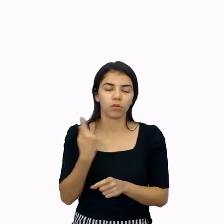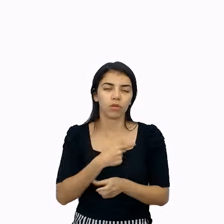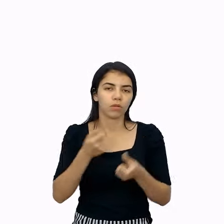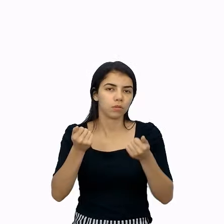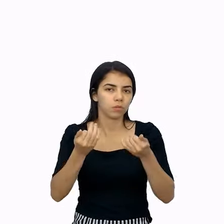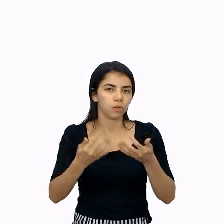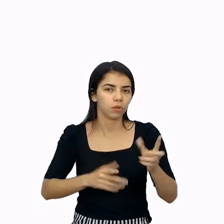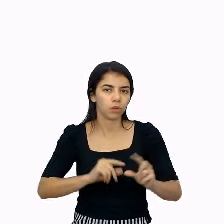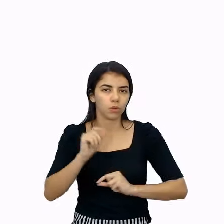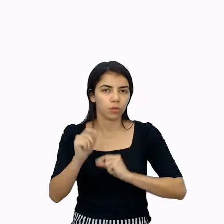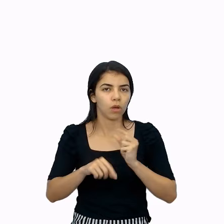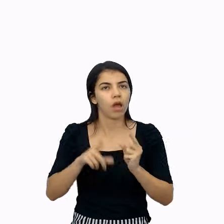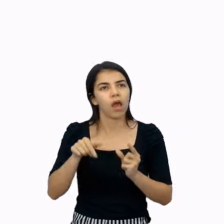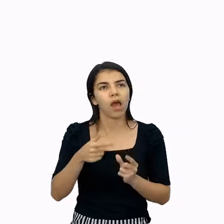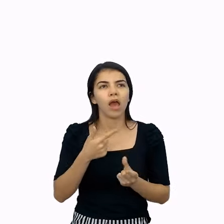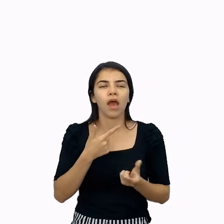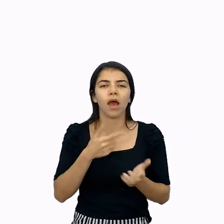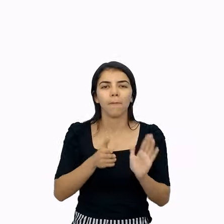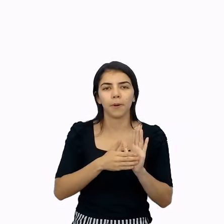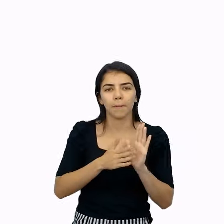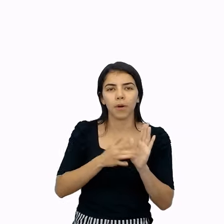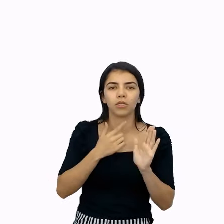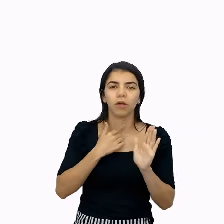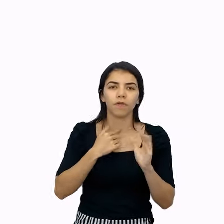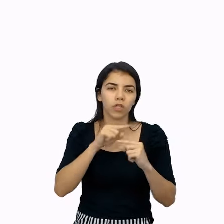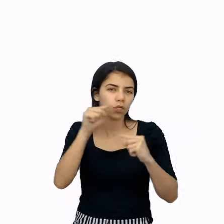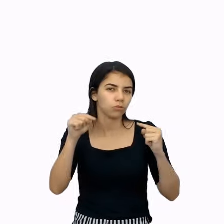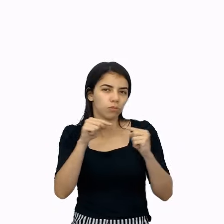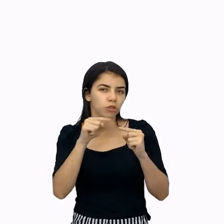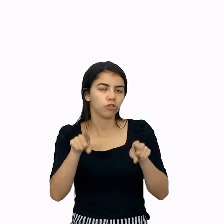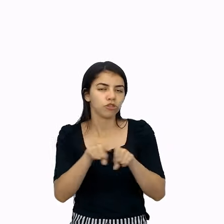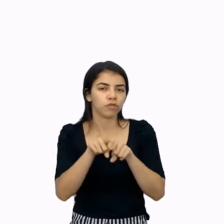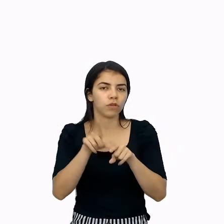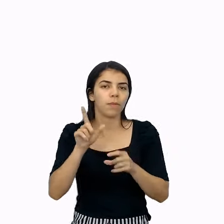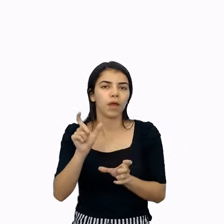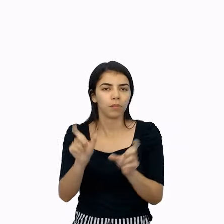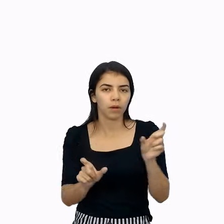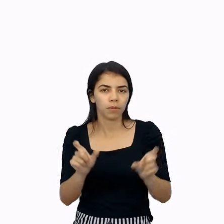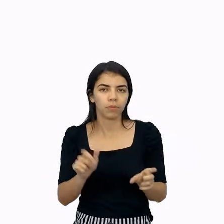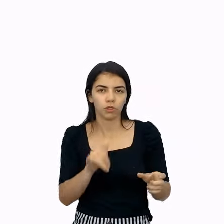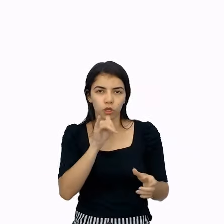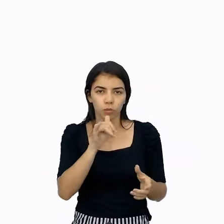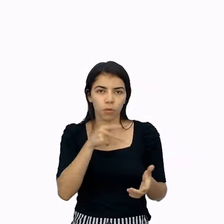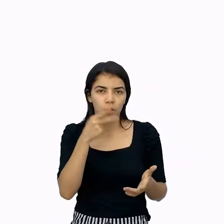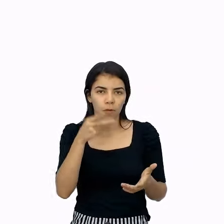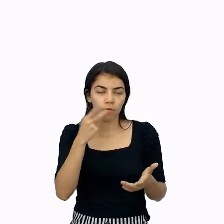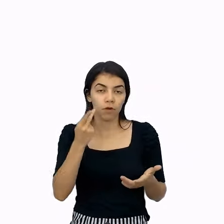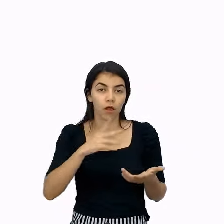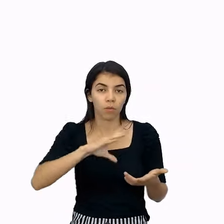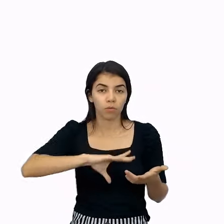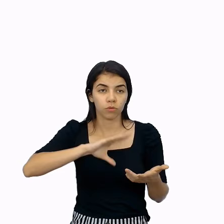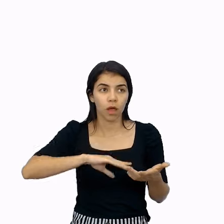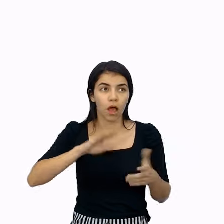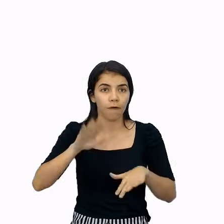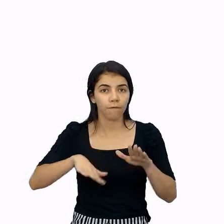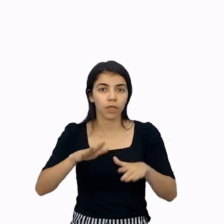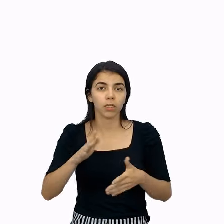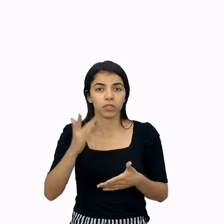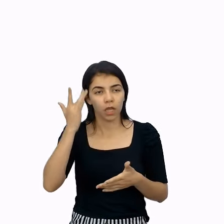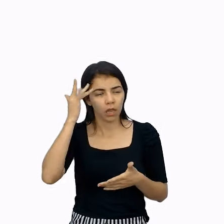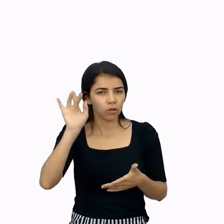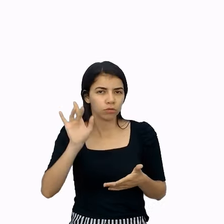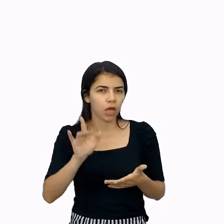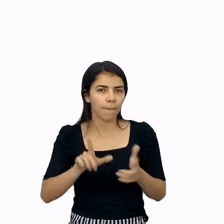das intencionalidades. Assim, de modo geral, um falante da língua portuguesa, mesmo que não seja letrado,